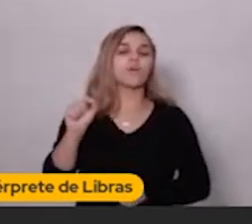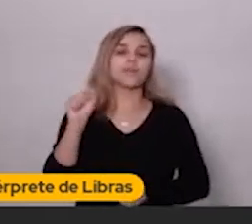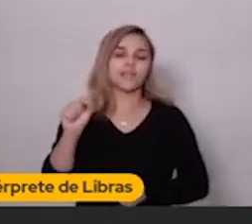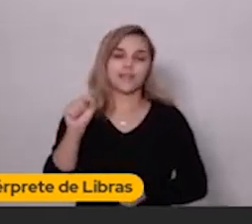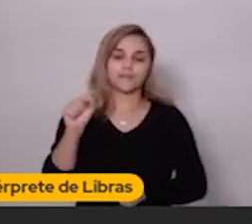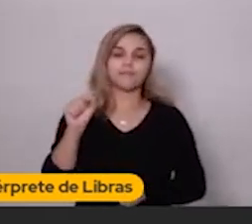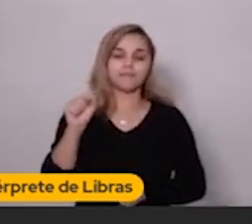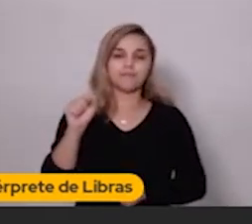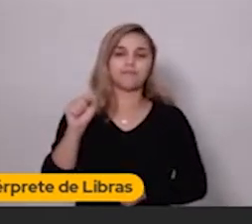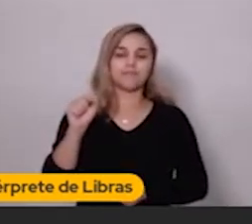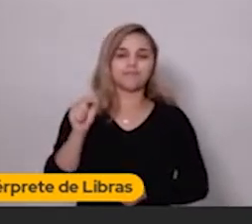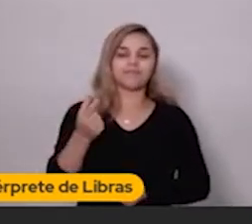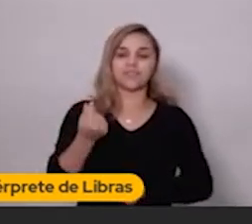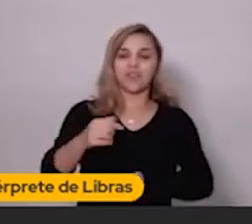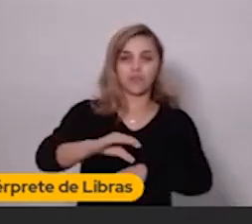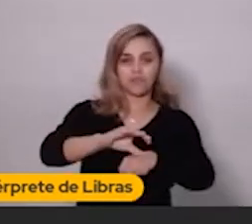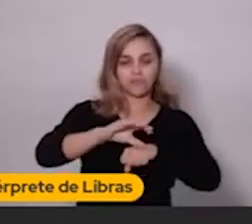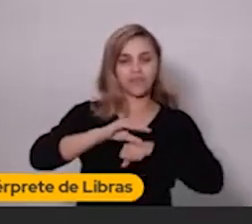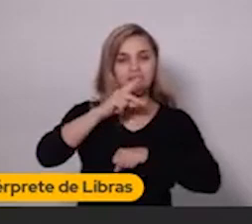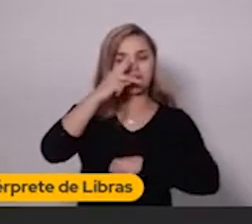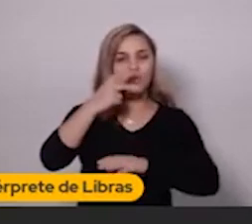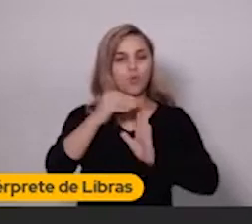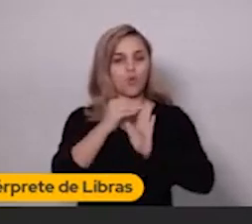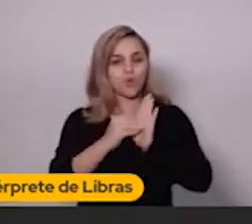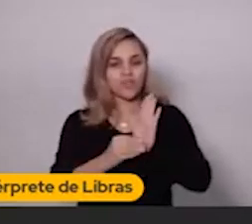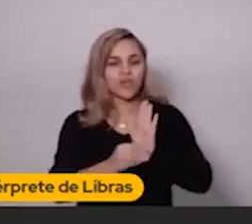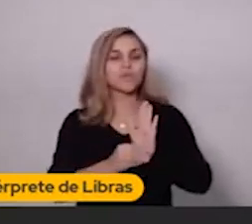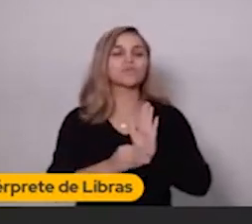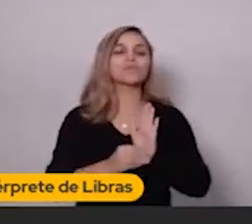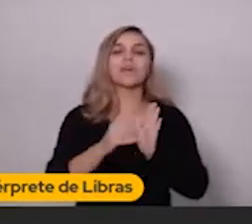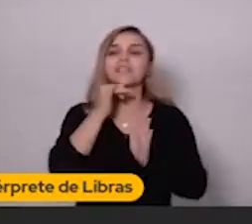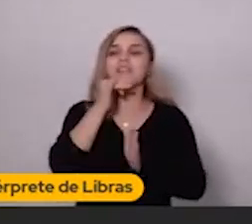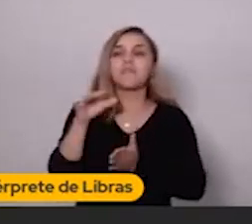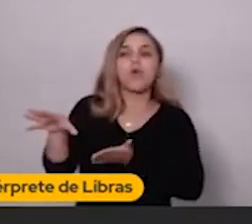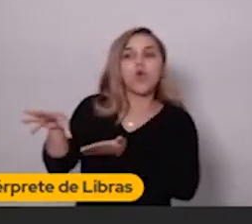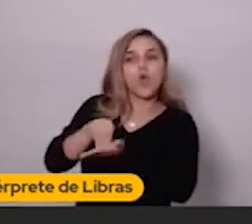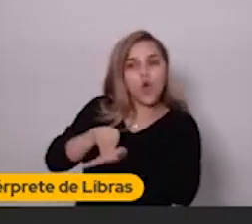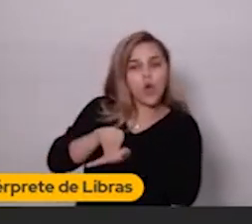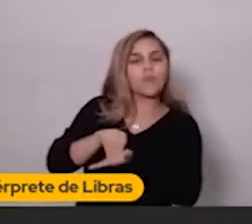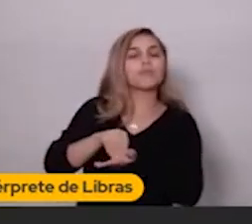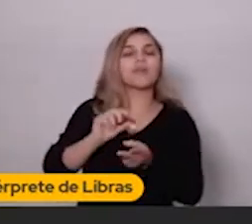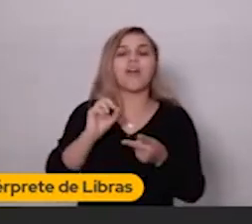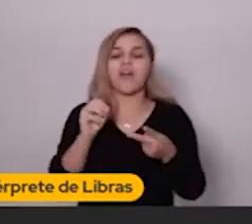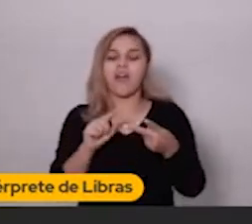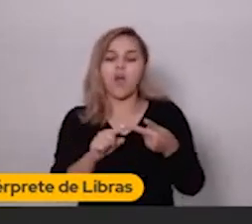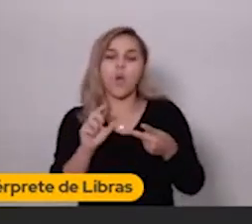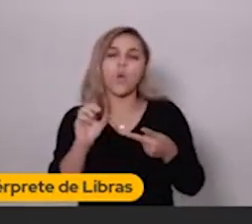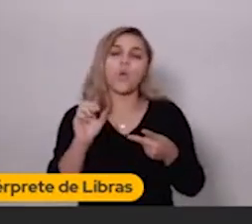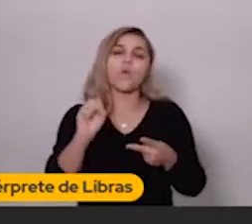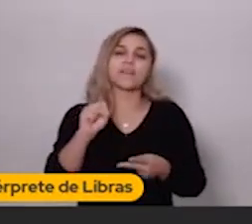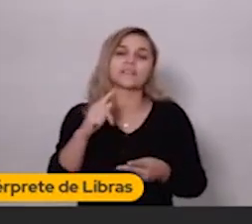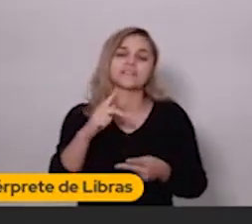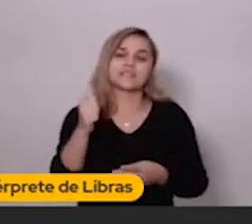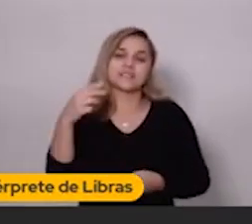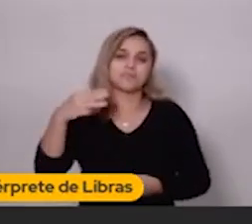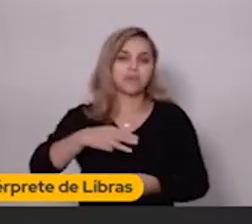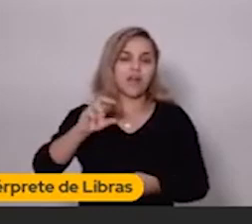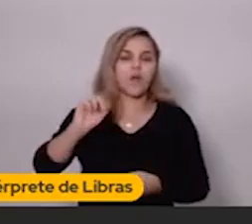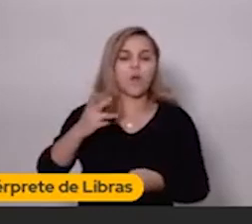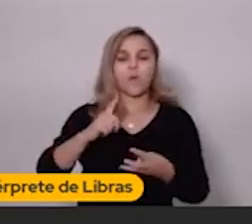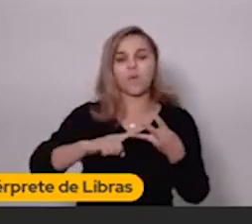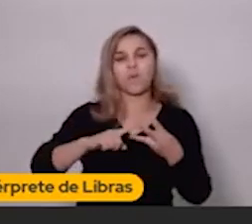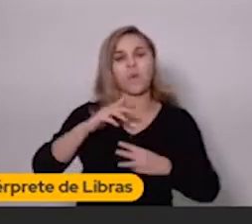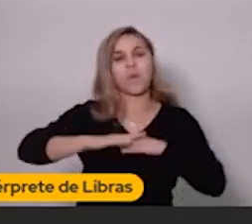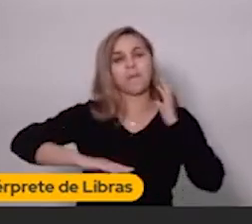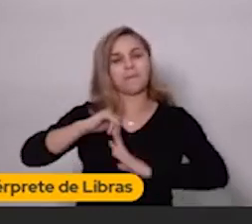não sejam monetizados conteúdos que são de trabalhos copiados, spam ou outras práticas que a gente não concorda, né? A